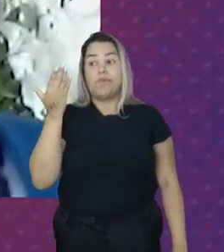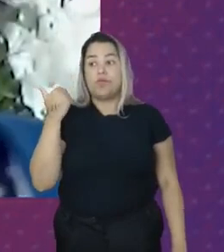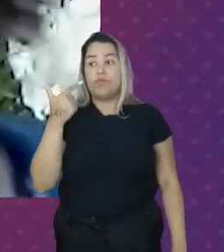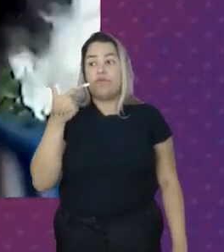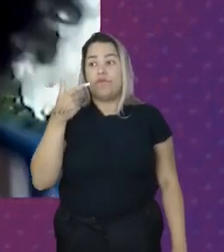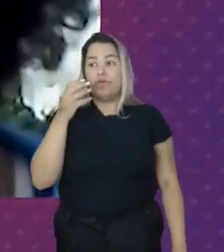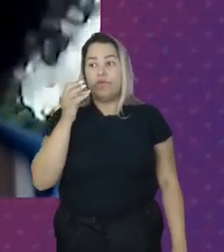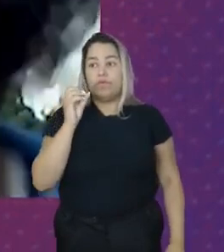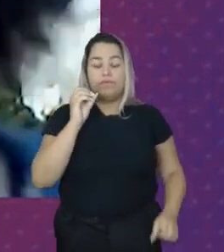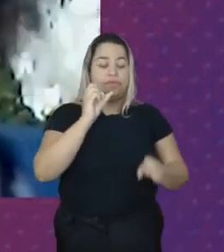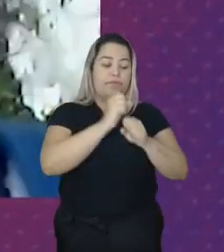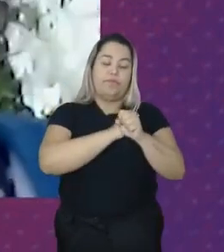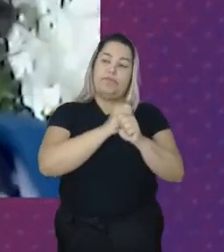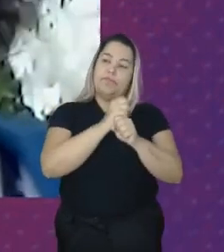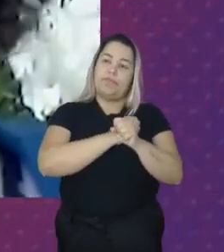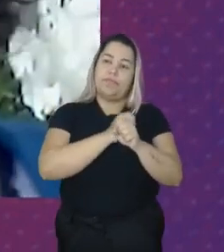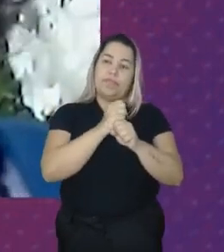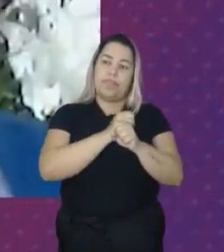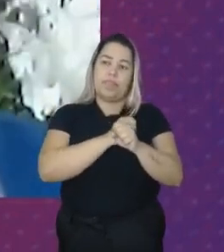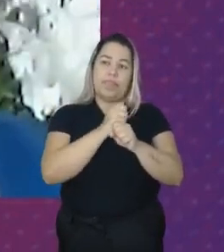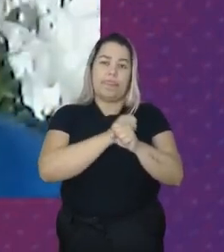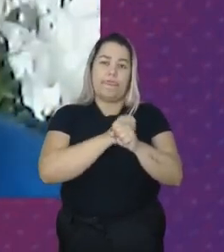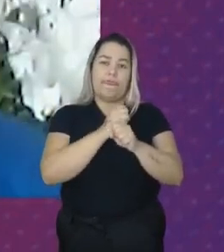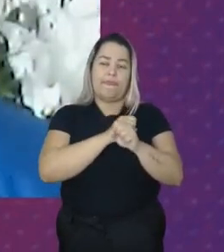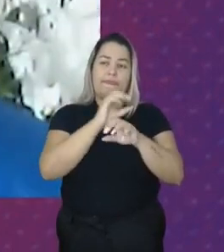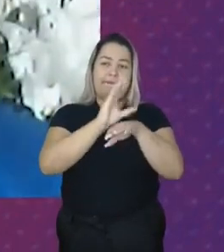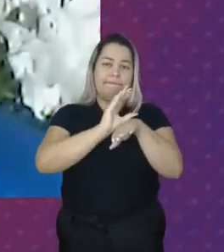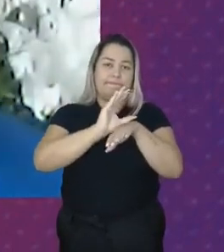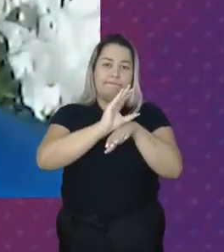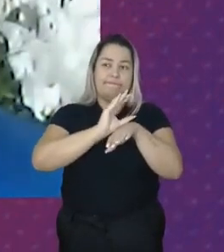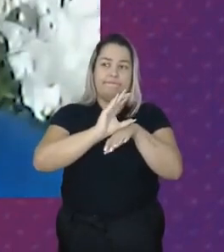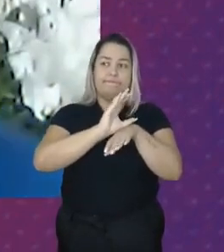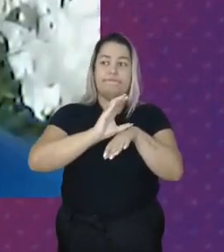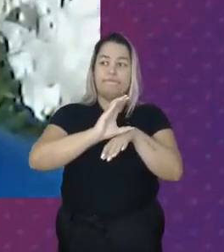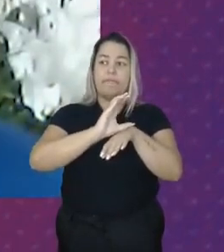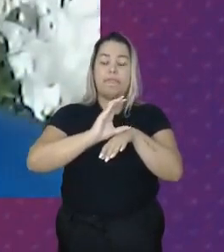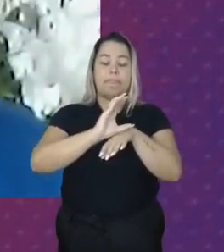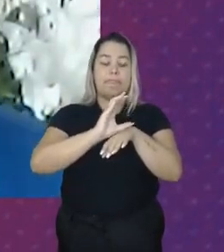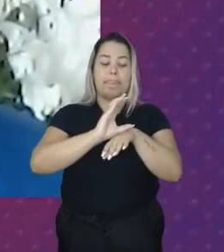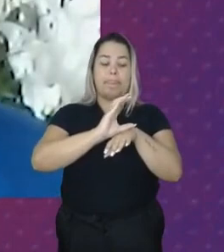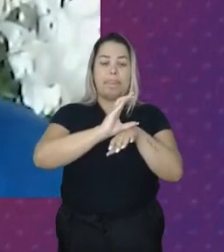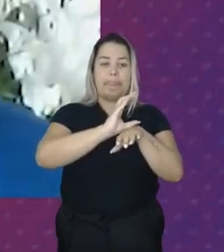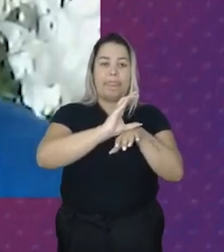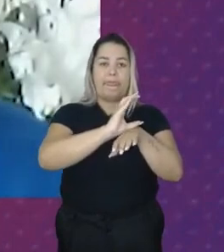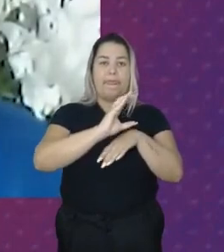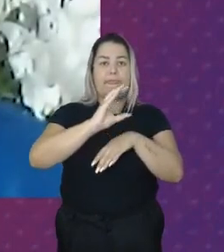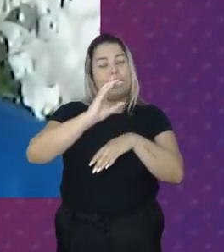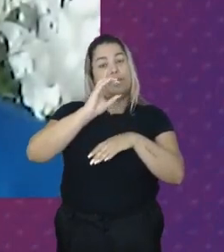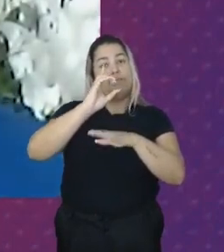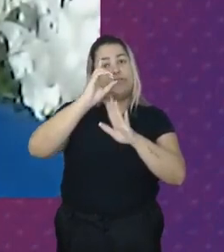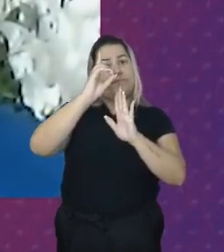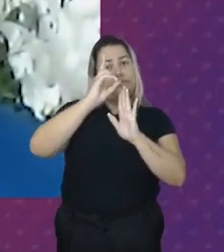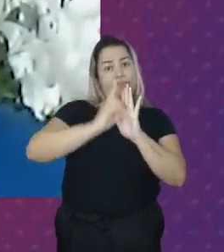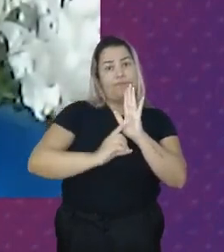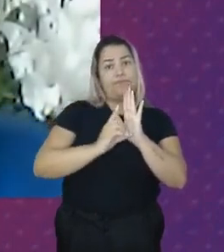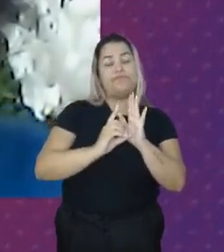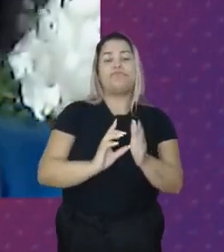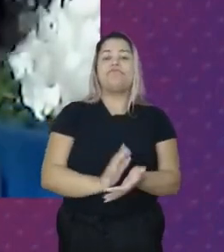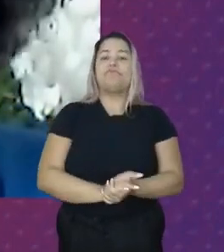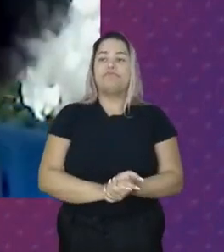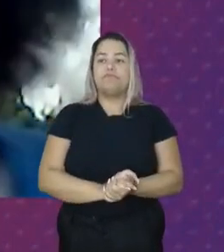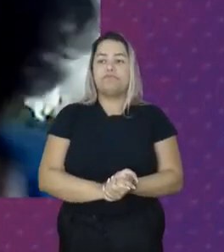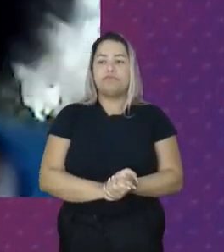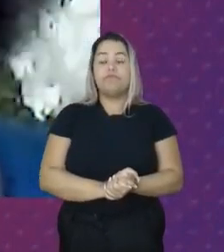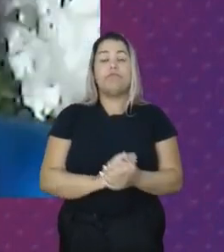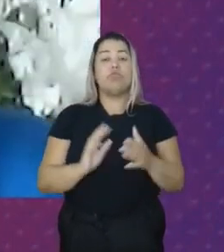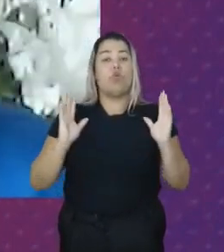anos, primeiro, colocamos na Constituição esses direitos que elas tinham, né? Direito de